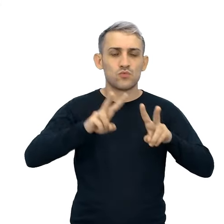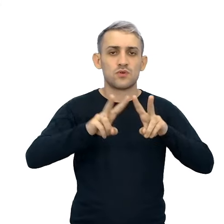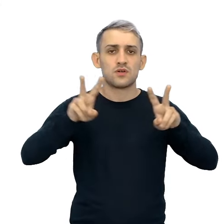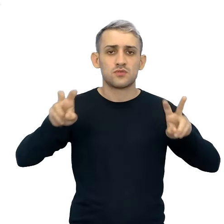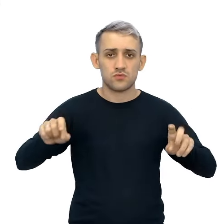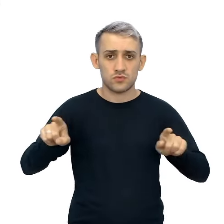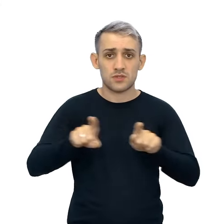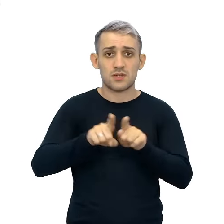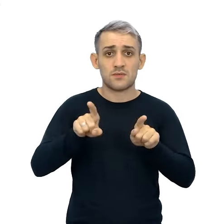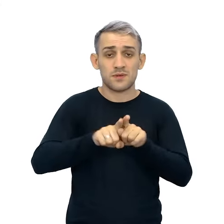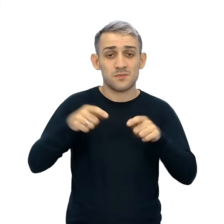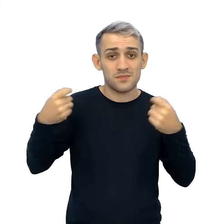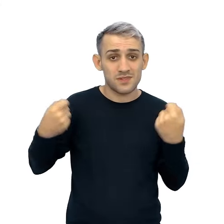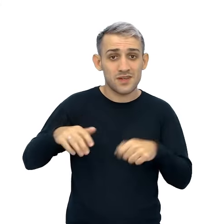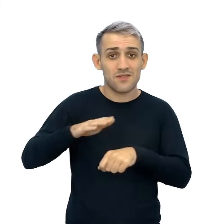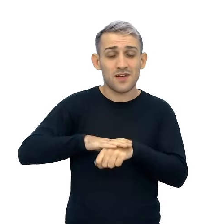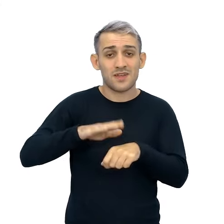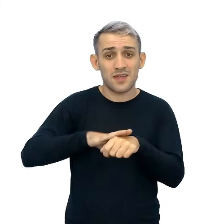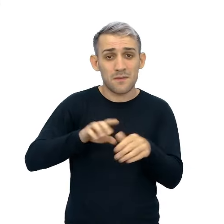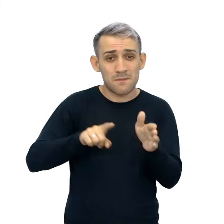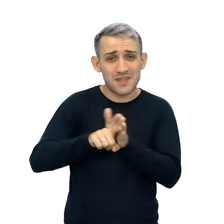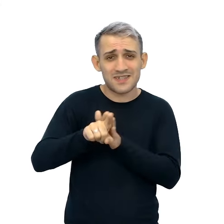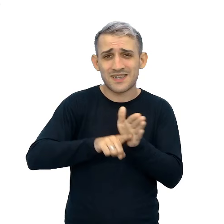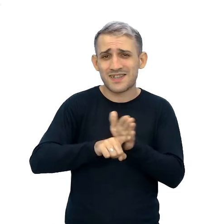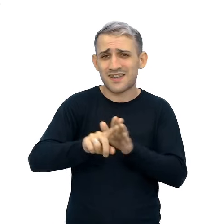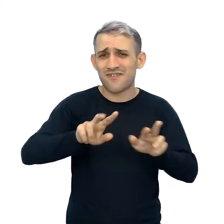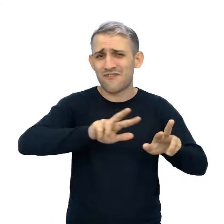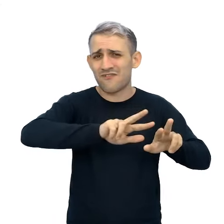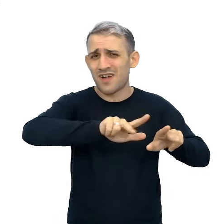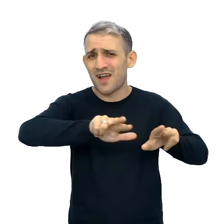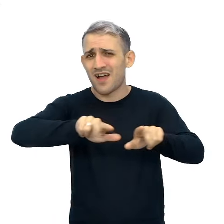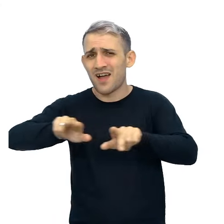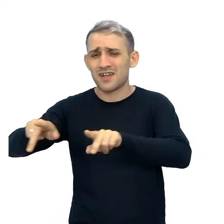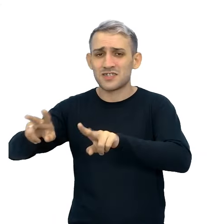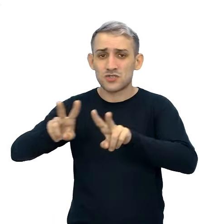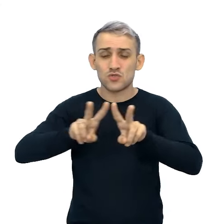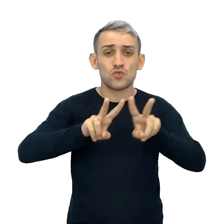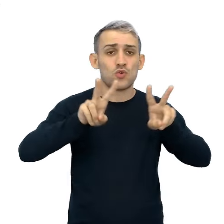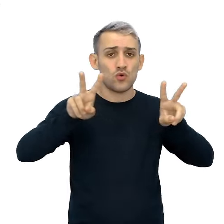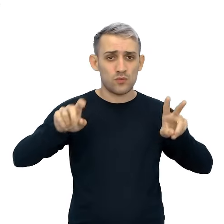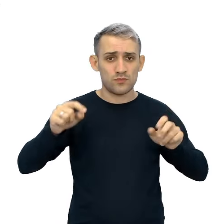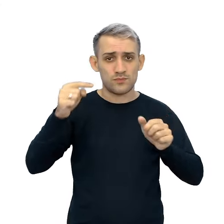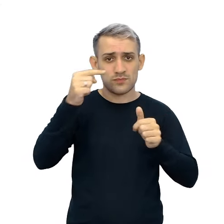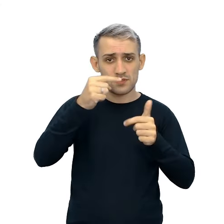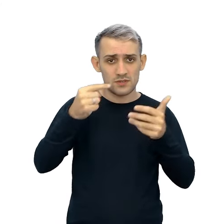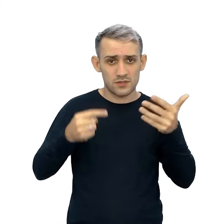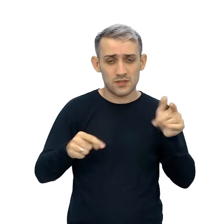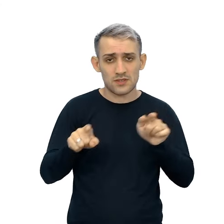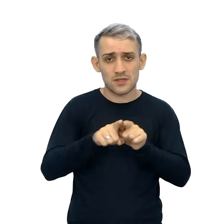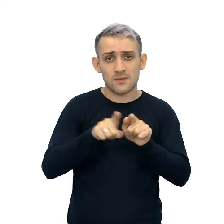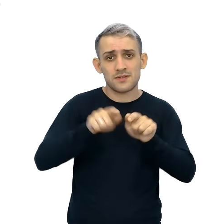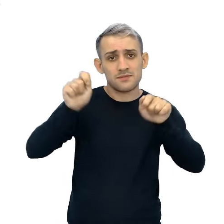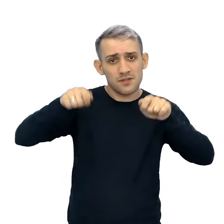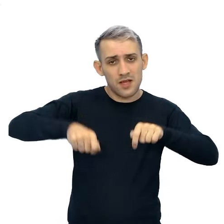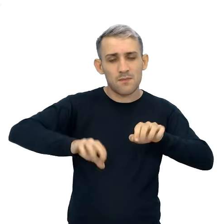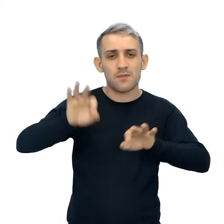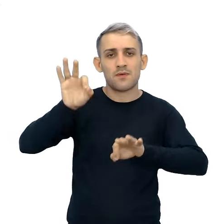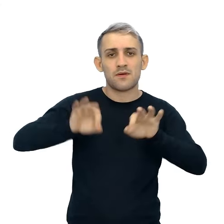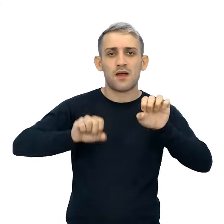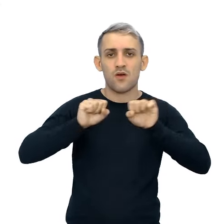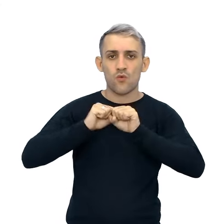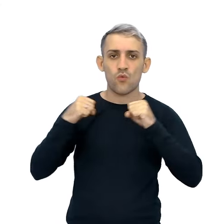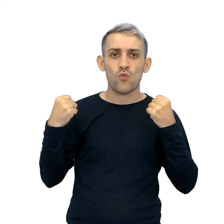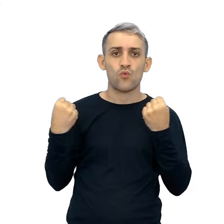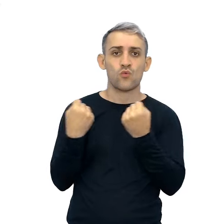eles terão de fazer buscas, pesquisas diversas relacionadas a essa temática, para que eles organizem o seminário. E